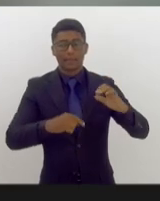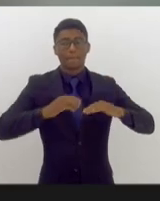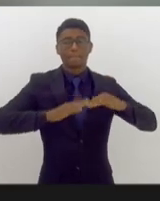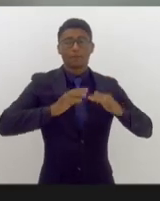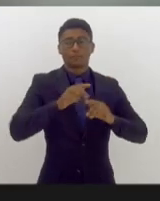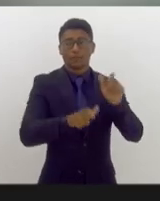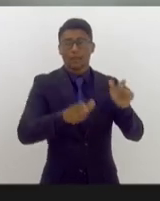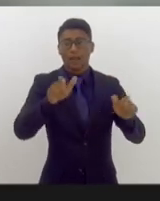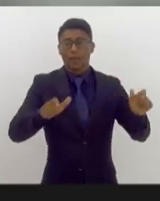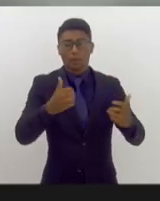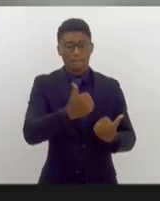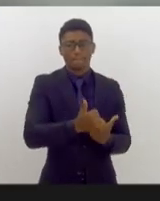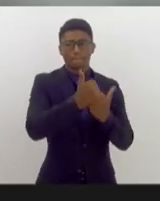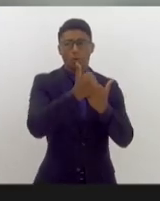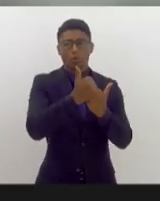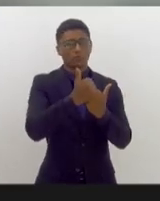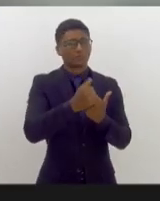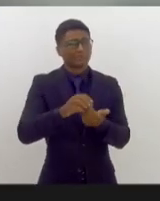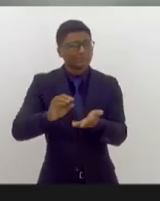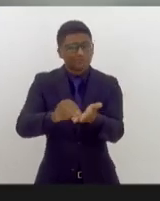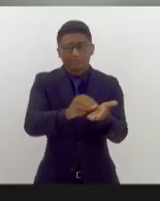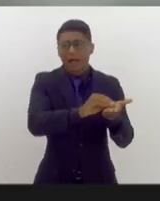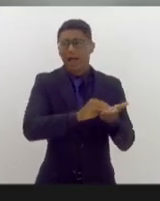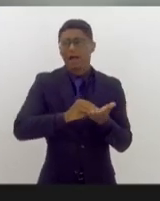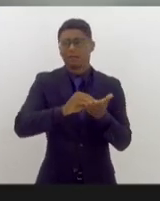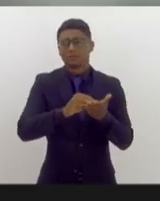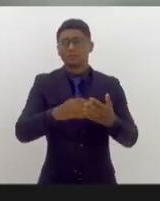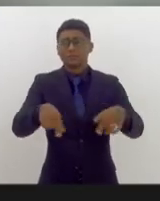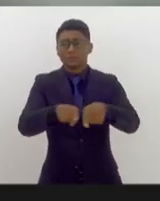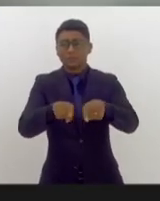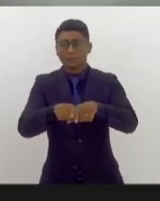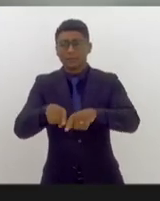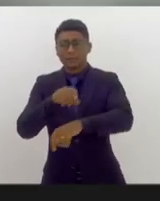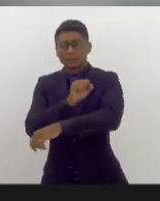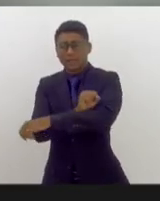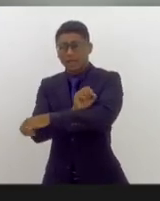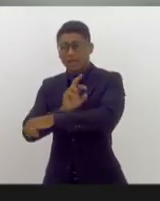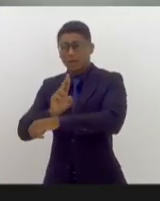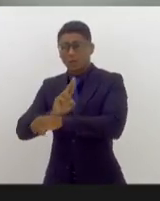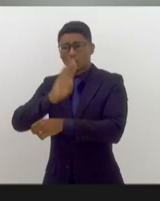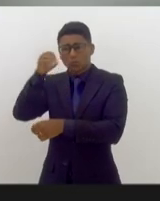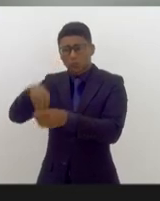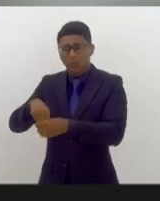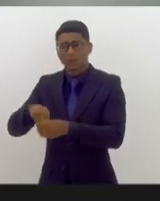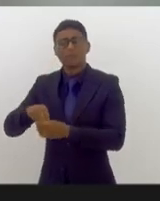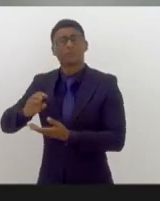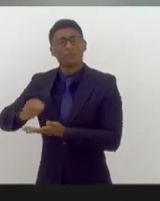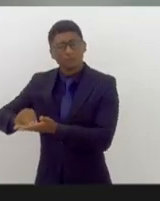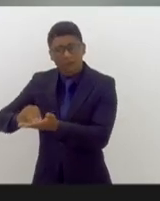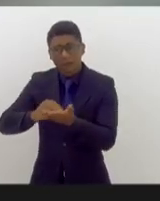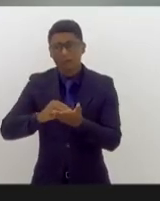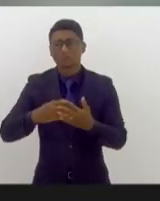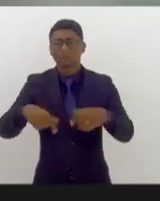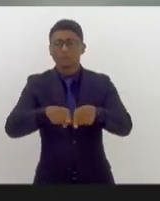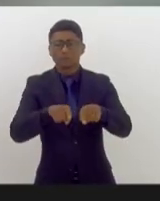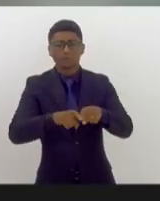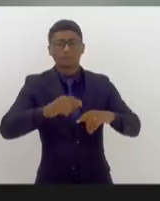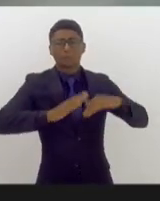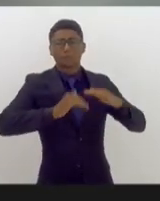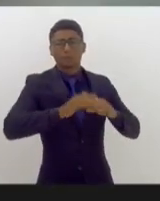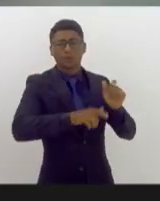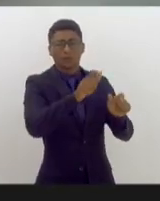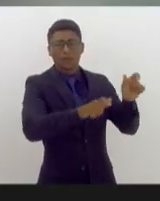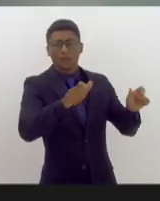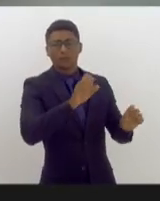a um número muito pequeno de salas de recursos multifuncionais e a própria qualificação, né, dos profissionais de educação